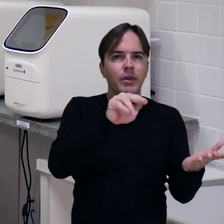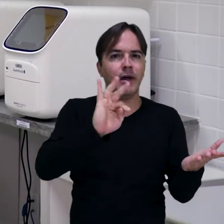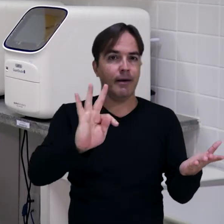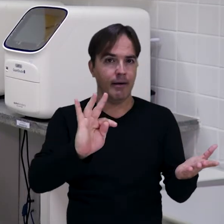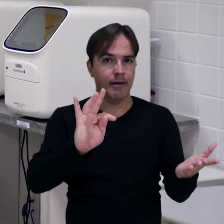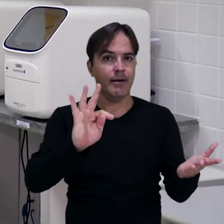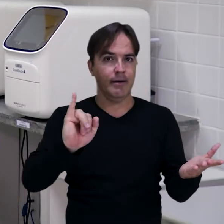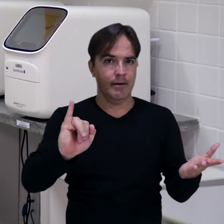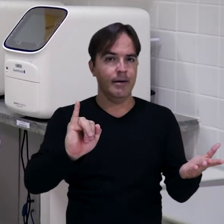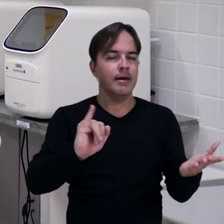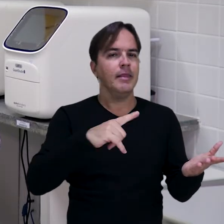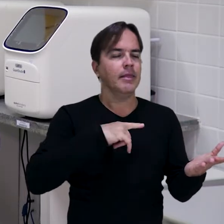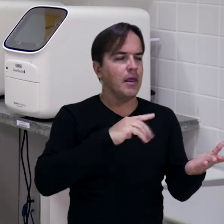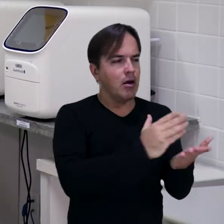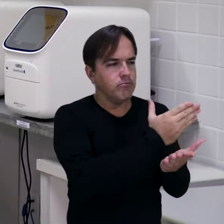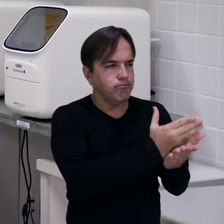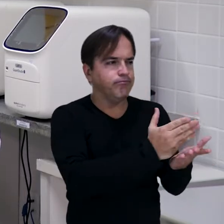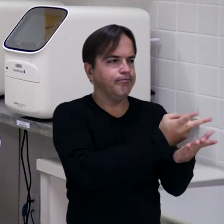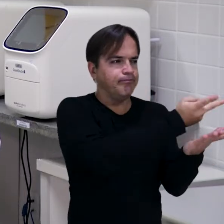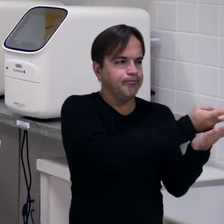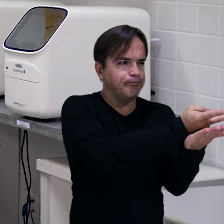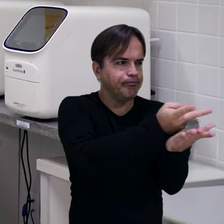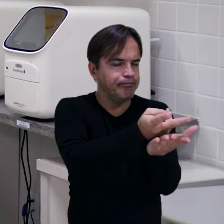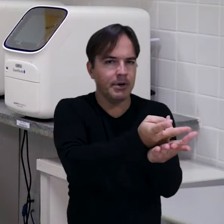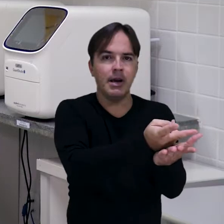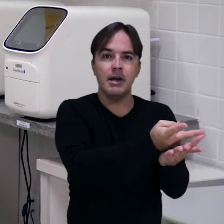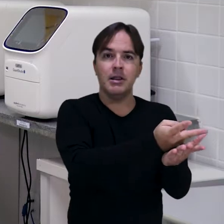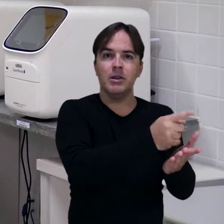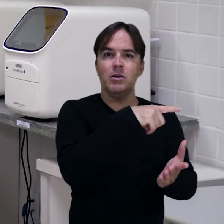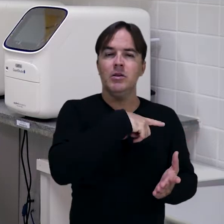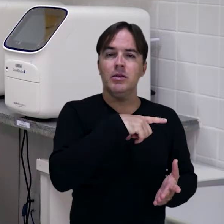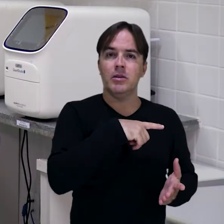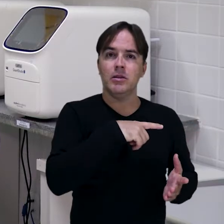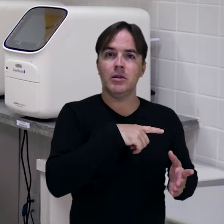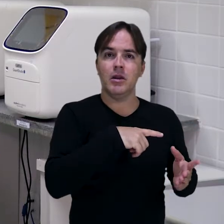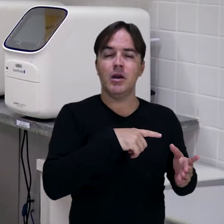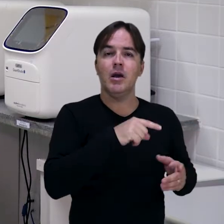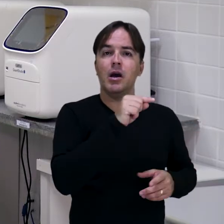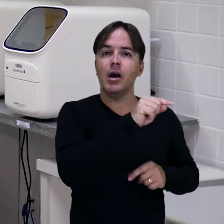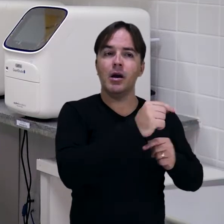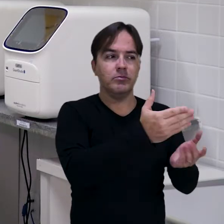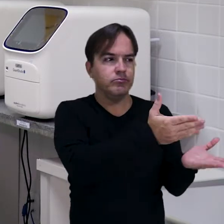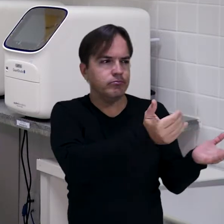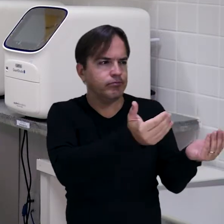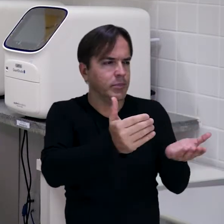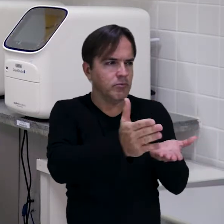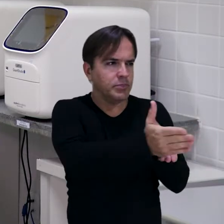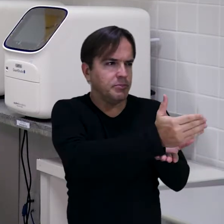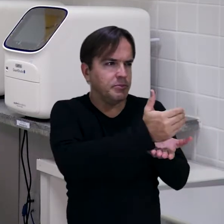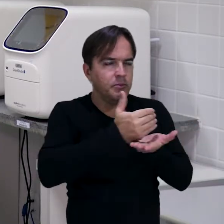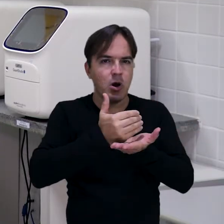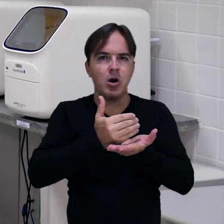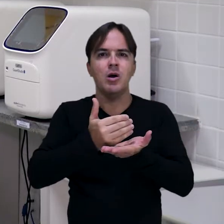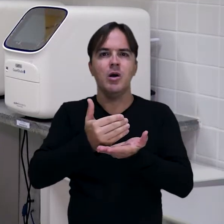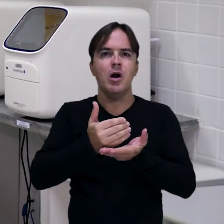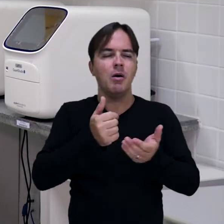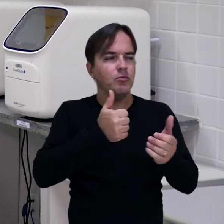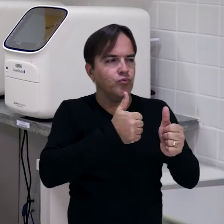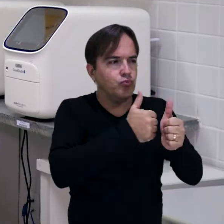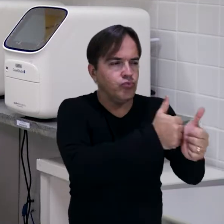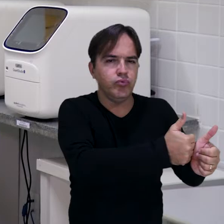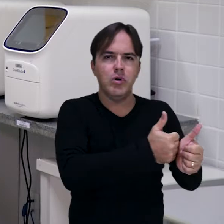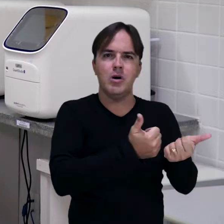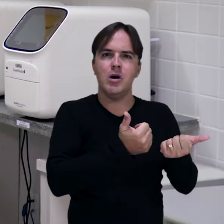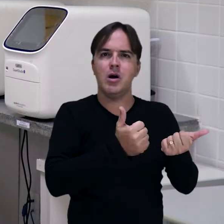e no Hospital de Campanha da Prefeitura de Petrolina, no Hospital Monte Carmelo. Esses indivíduos eles foram acompanhados desde o